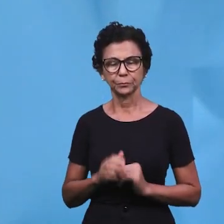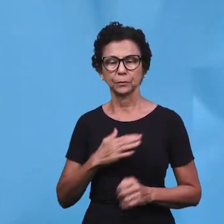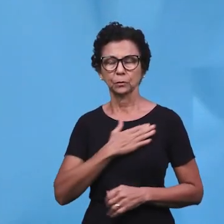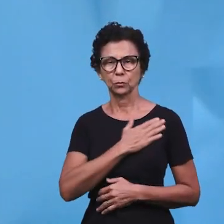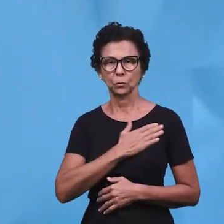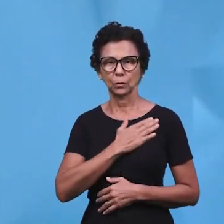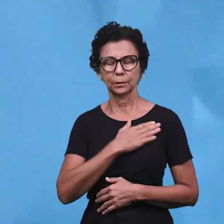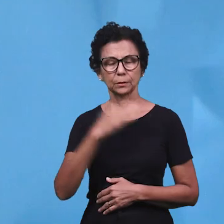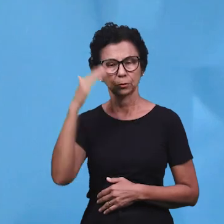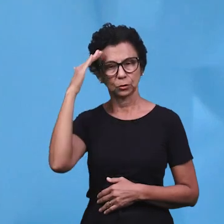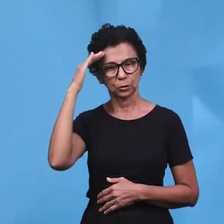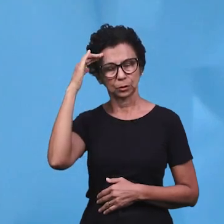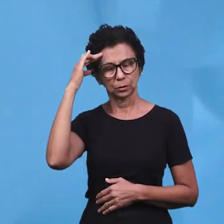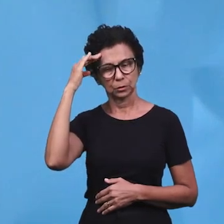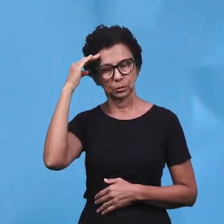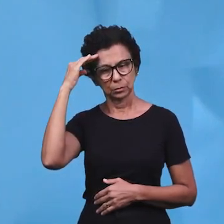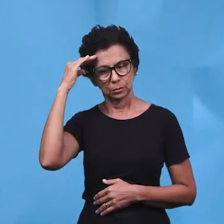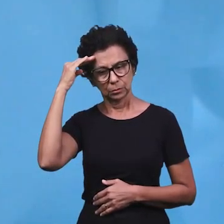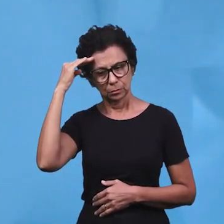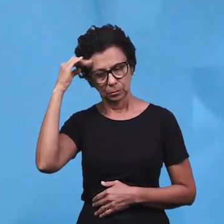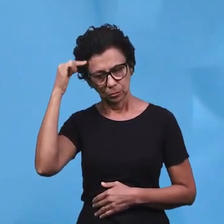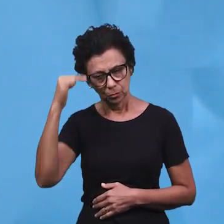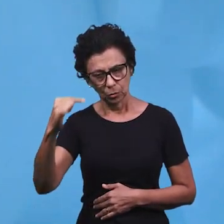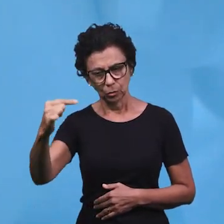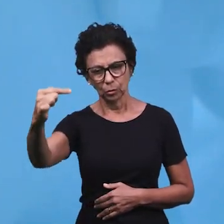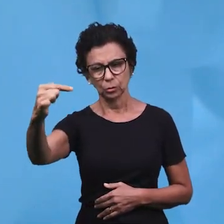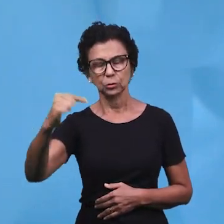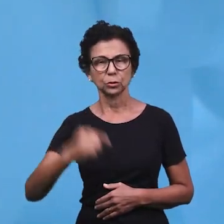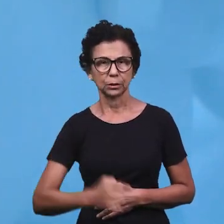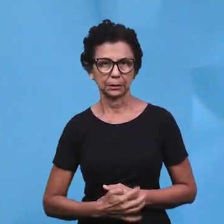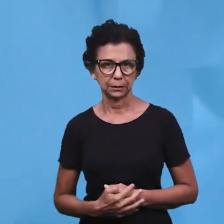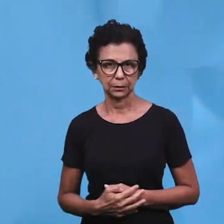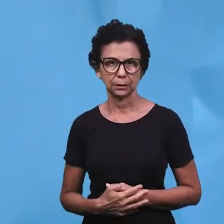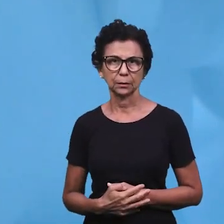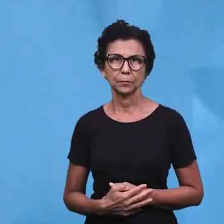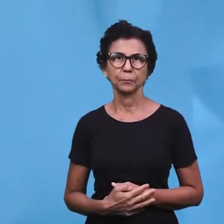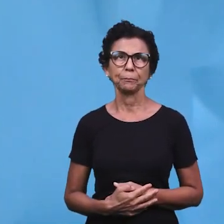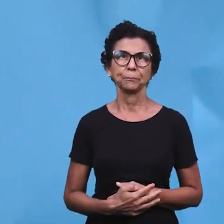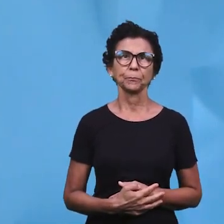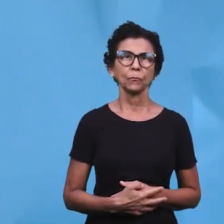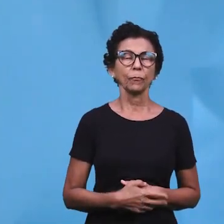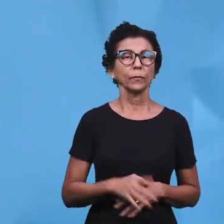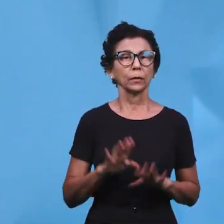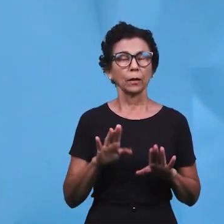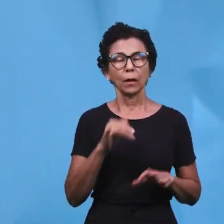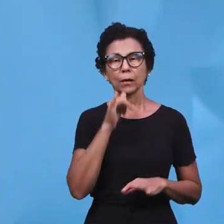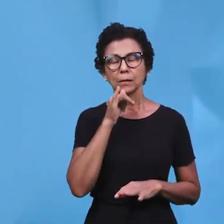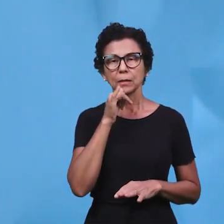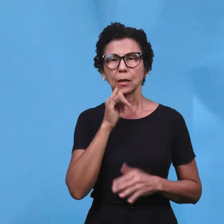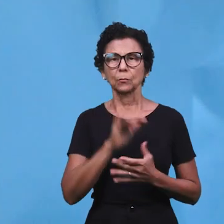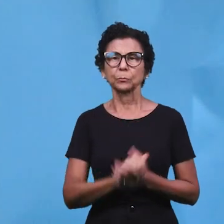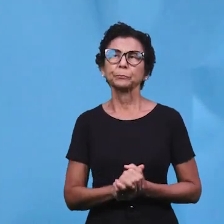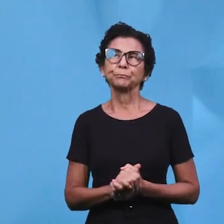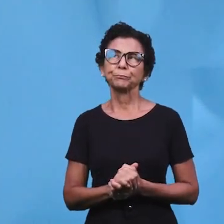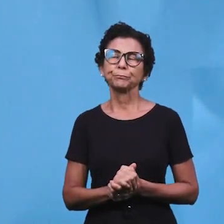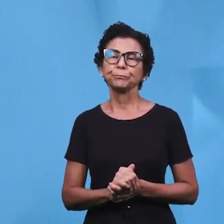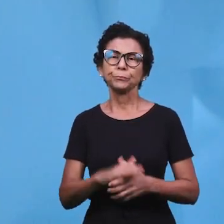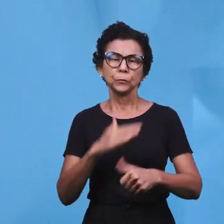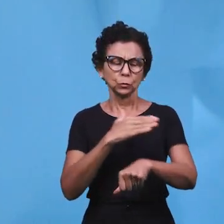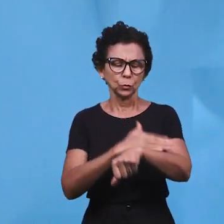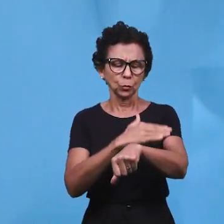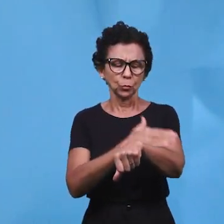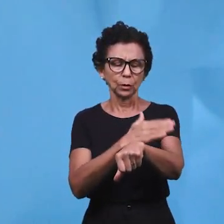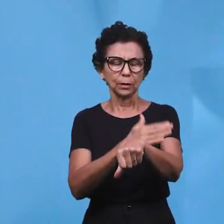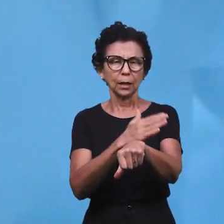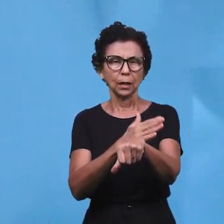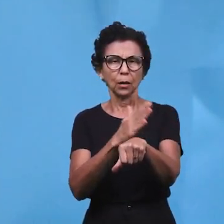rotina. Então, de saber o que é para ser feito a cada hora do dia. Então, todos os nossos